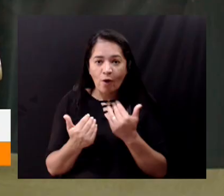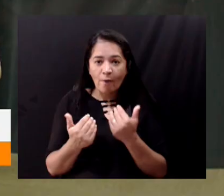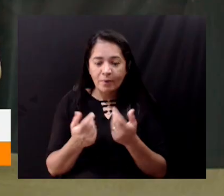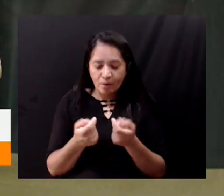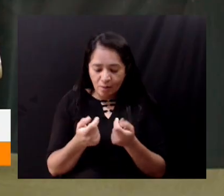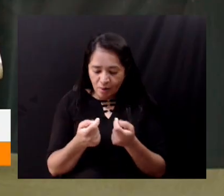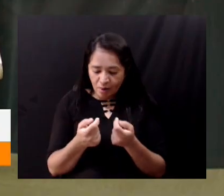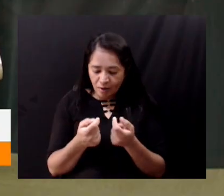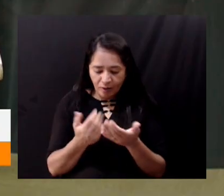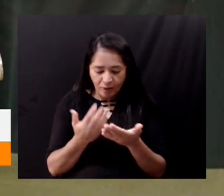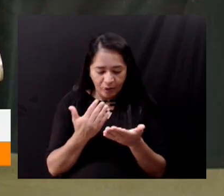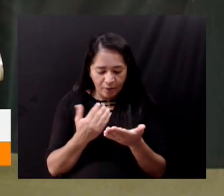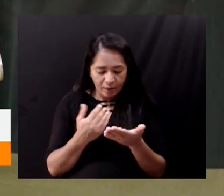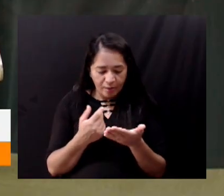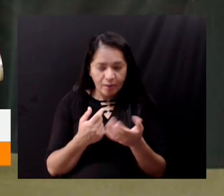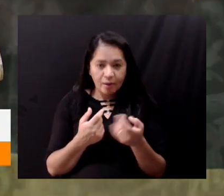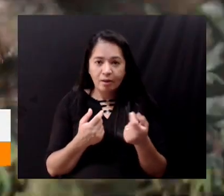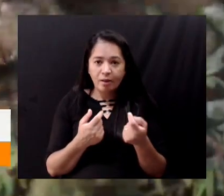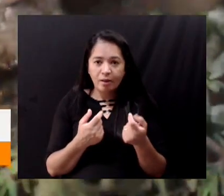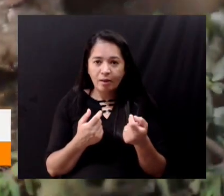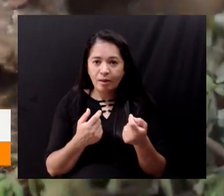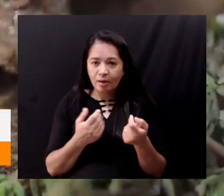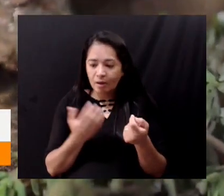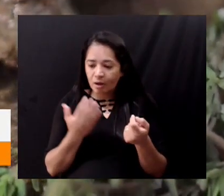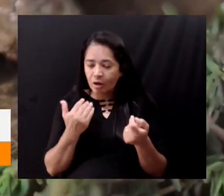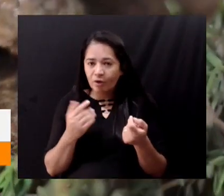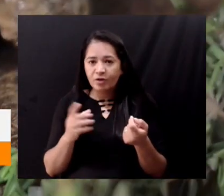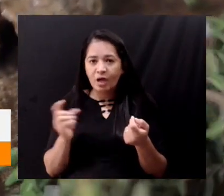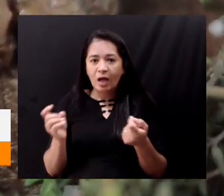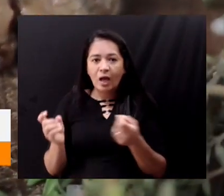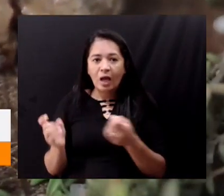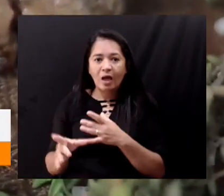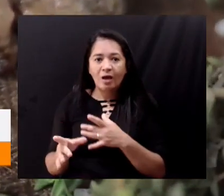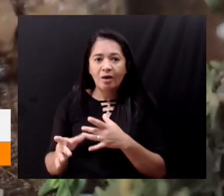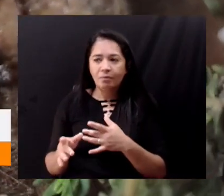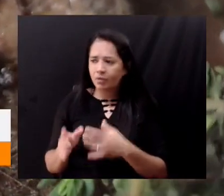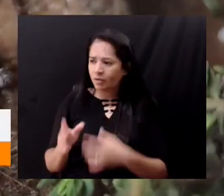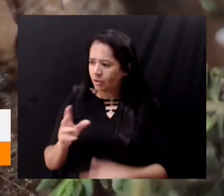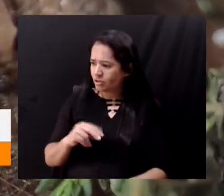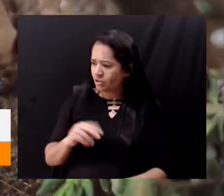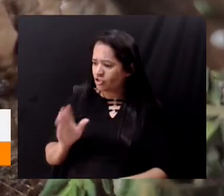vezes, acaba a comida e você nem viu que a comida acabou. Aí você fala, mas, ué, cadê a comida que estava aqui?